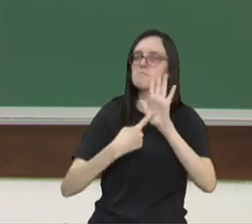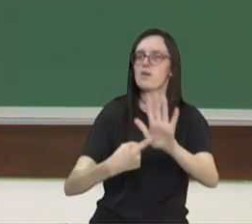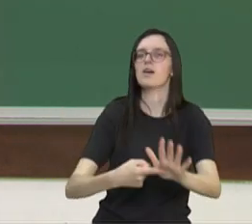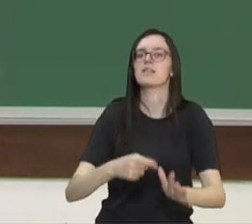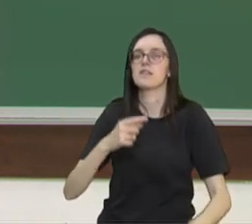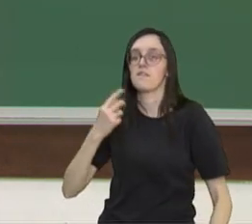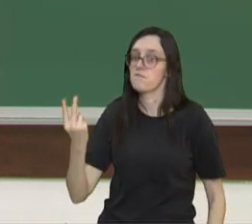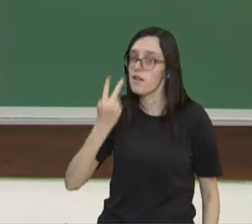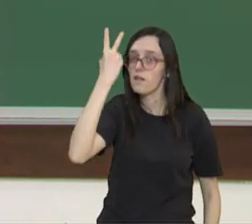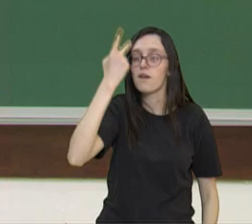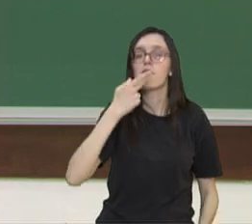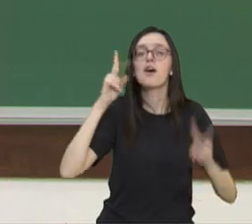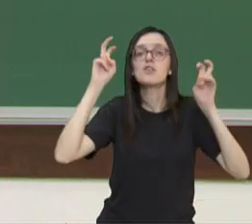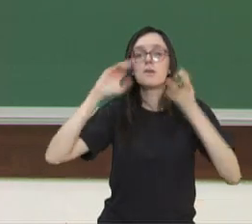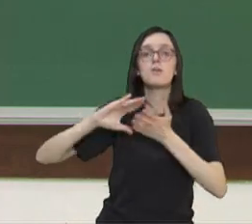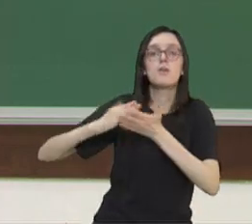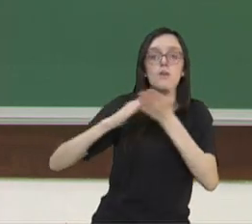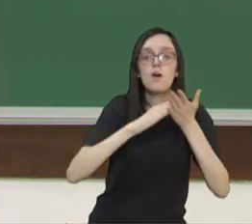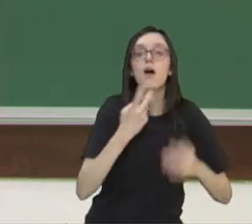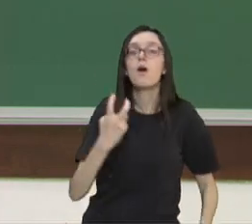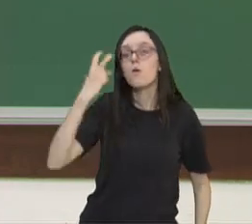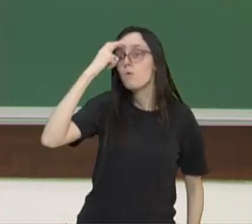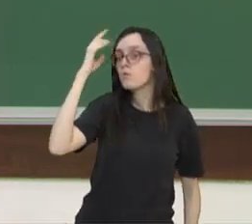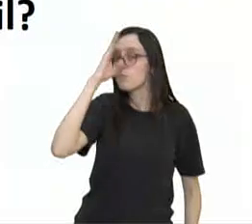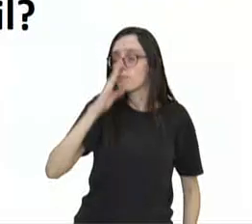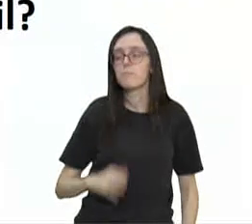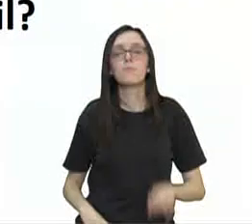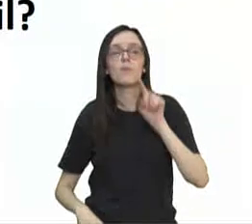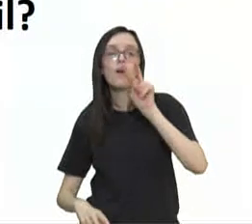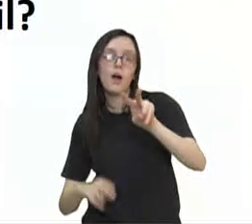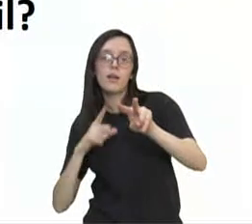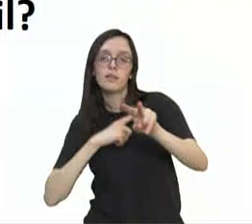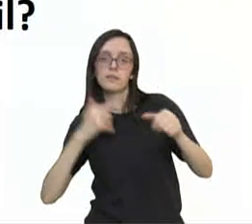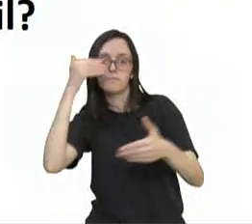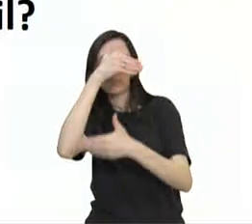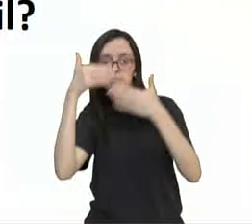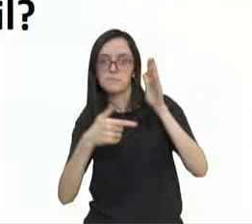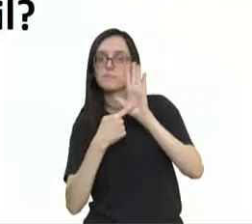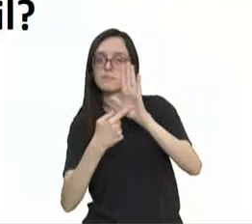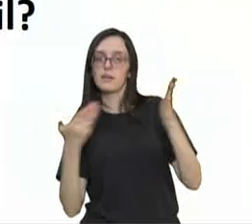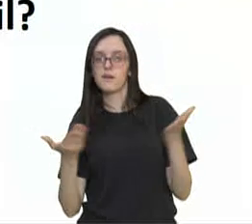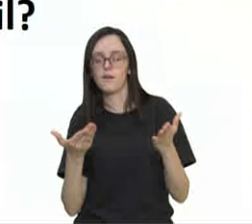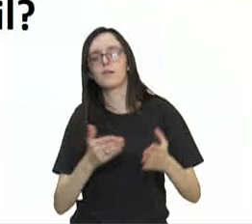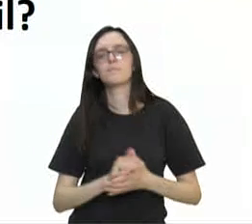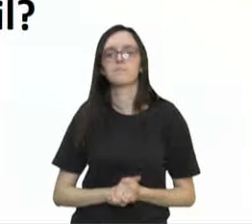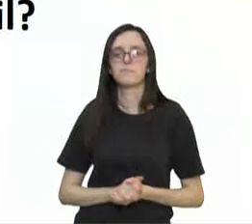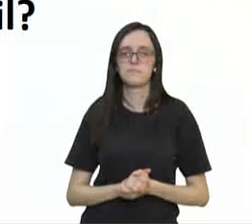sobre samba, vamos falar sobre cultura brasileira. Dá uma olhada nessa tela aí.